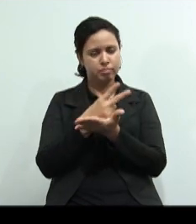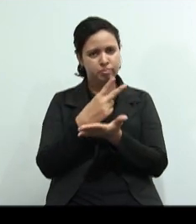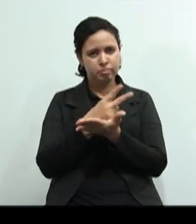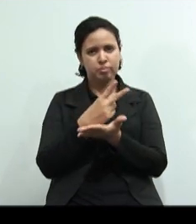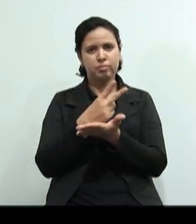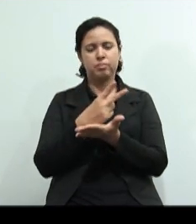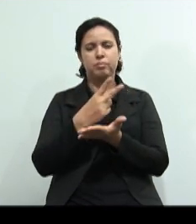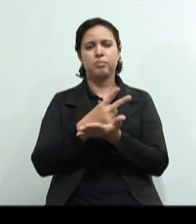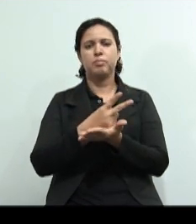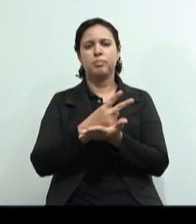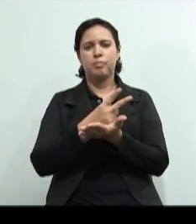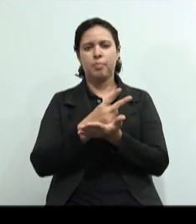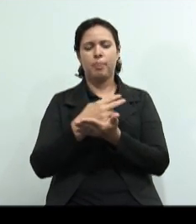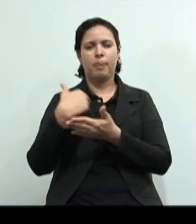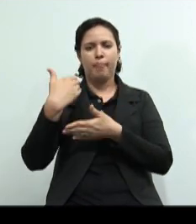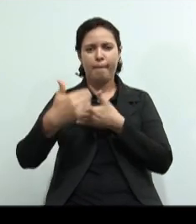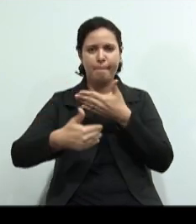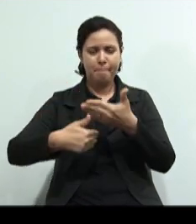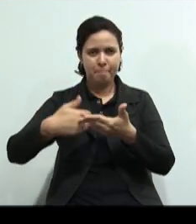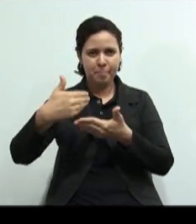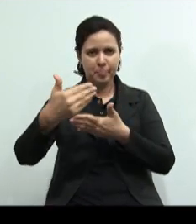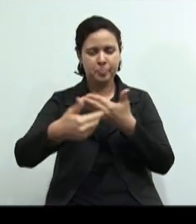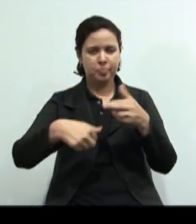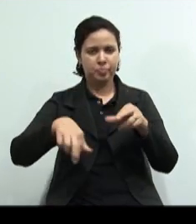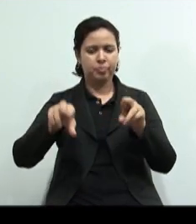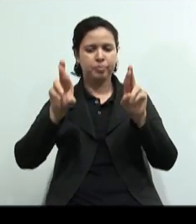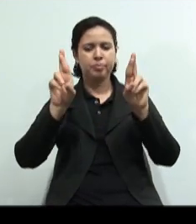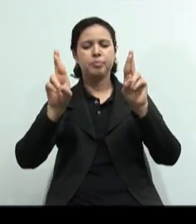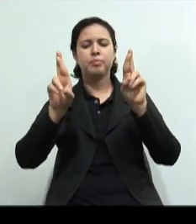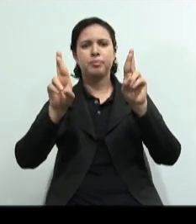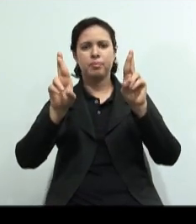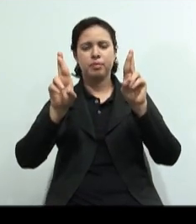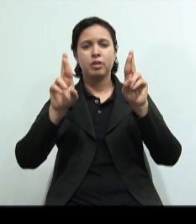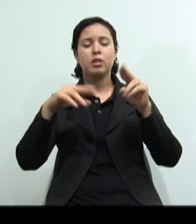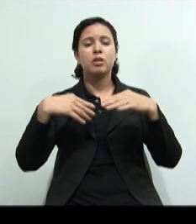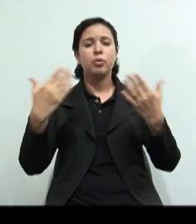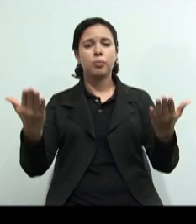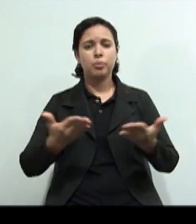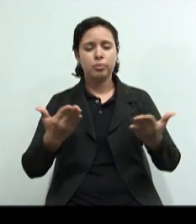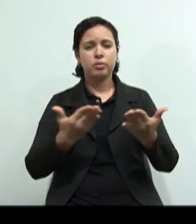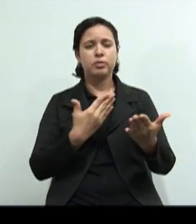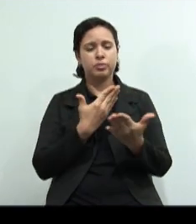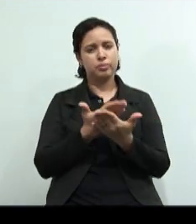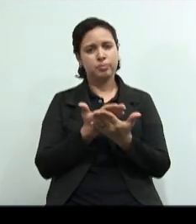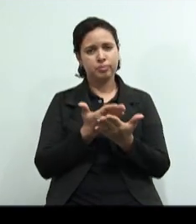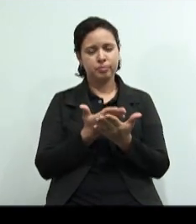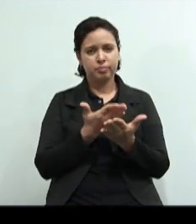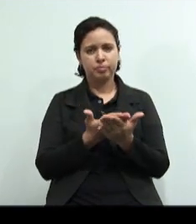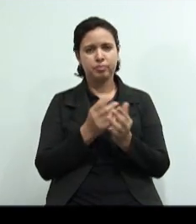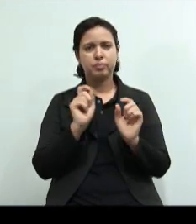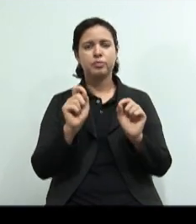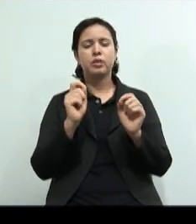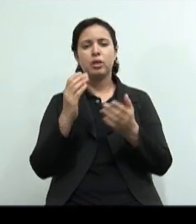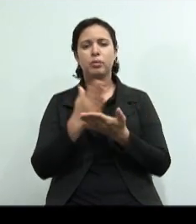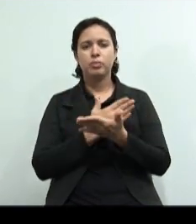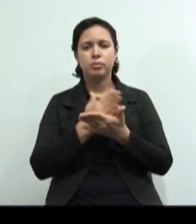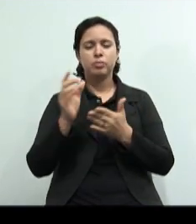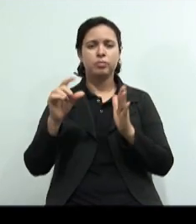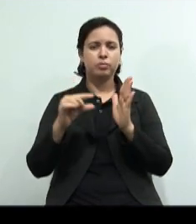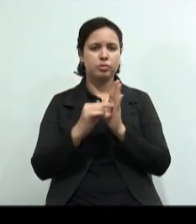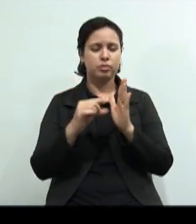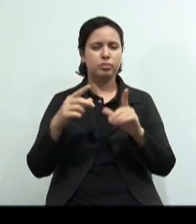contínua e processos decisórios. Nessa aula, nós vamos falar algumas ferramentas